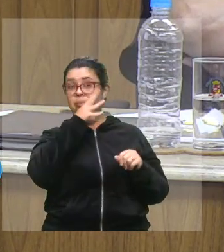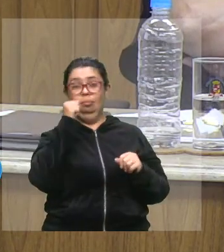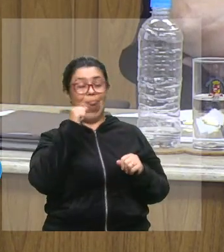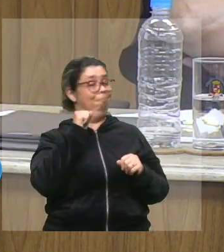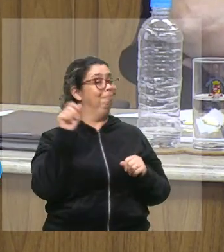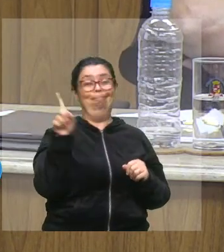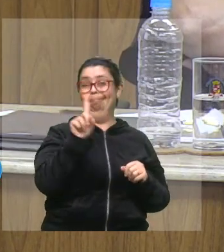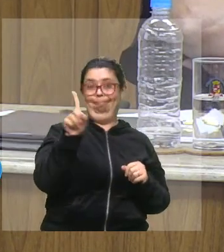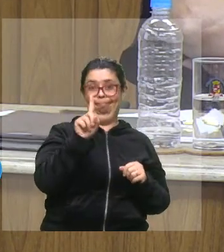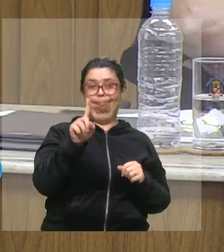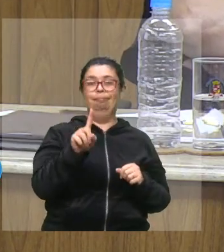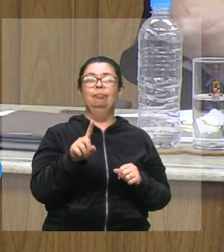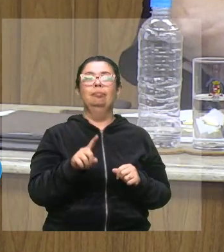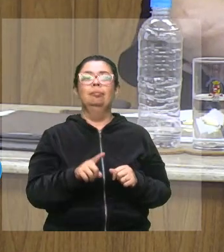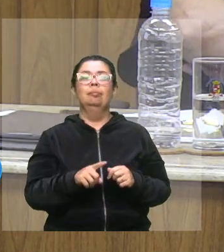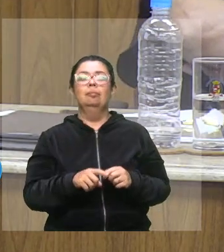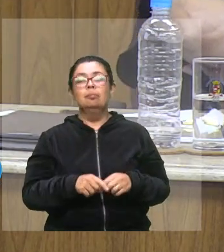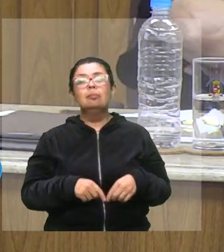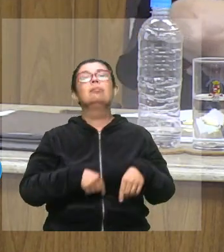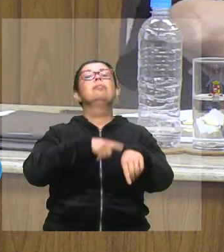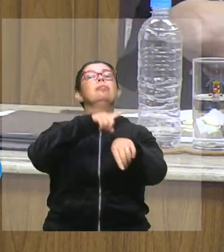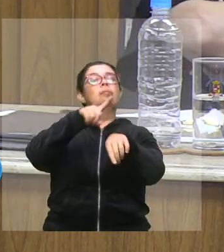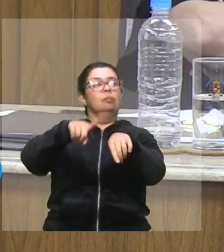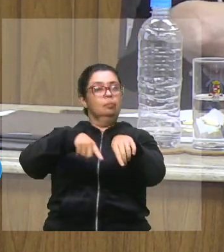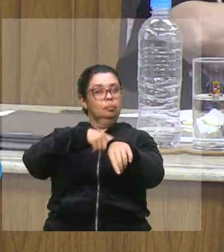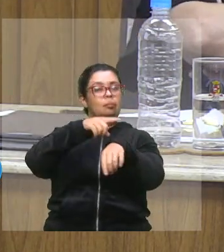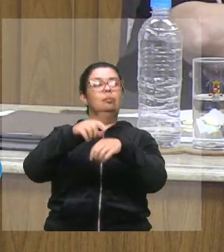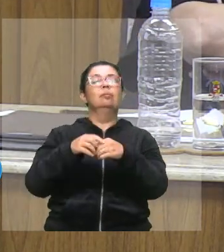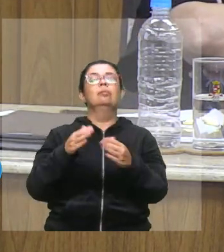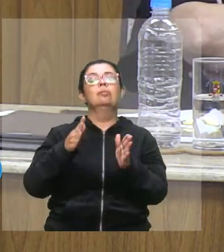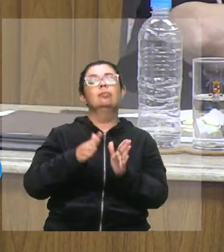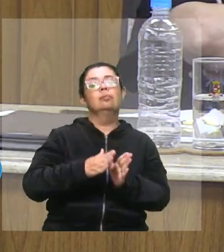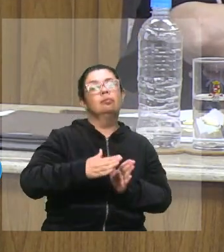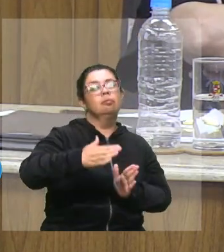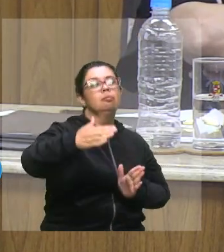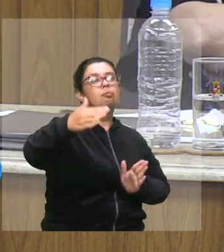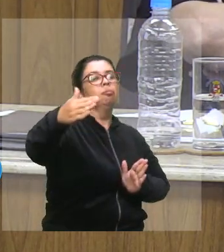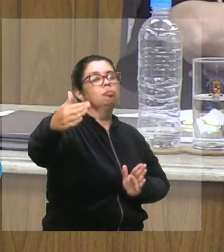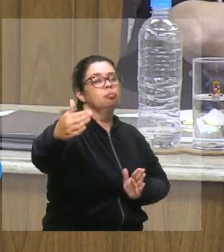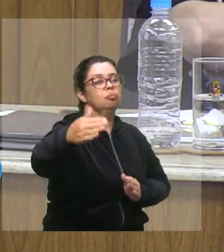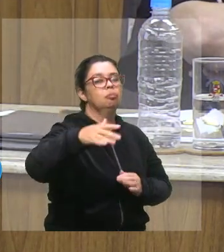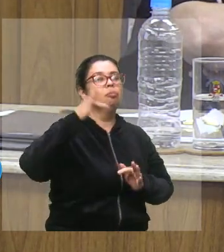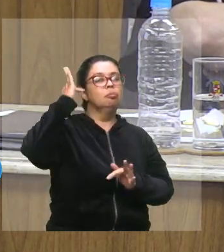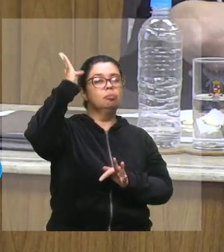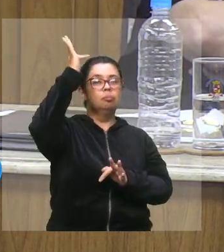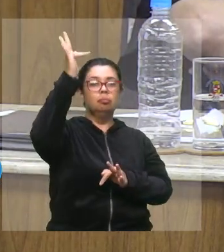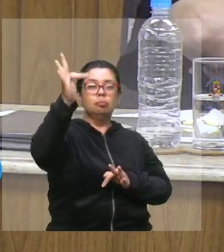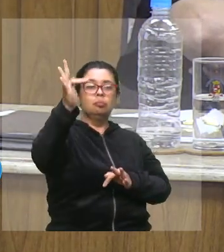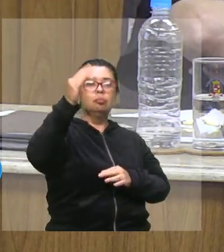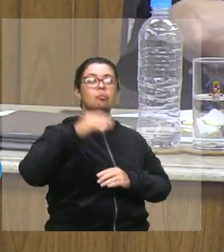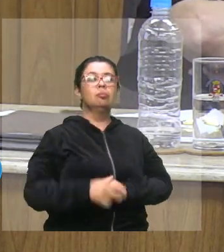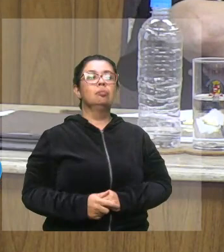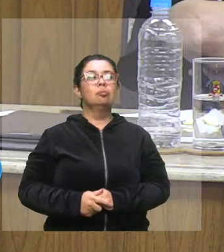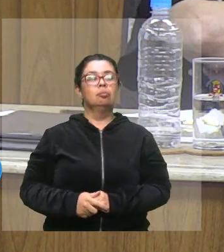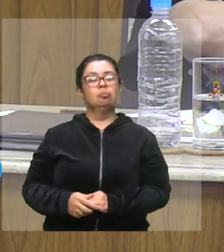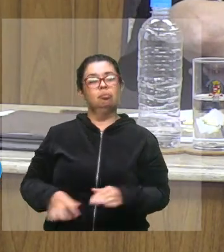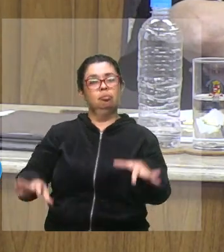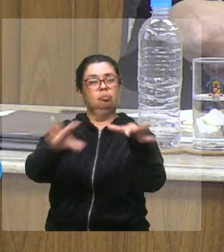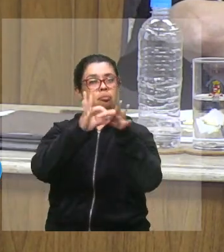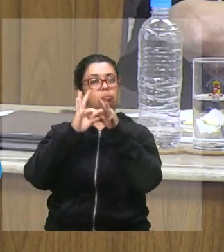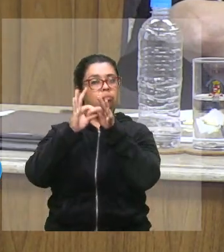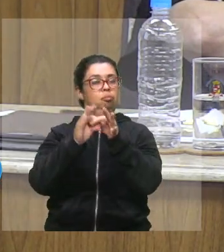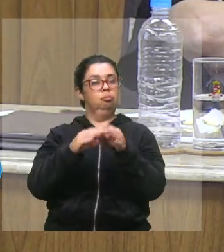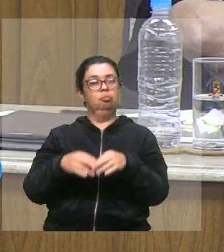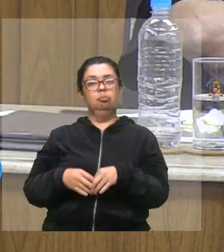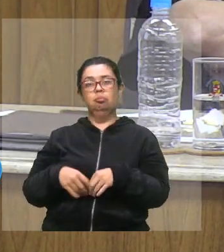ponderar. É a médio e longo prazo que essas coisas começarão a surtir efeitos. Essa junção de pessoas, ideias